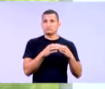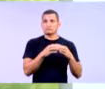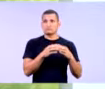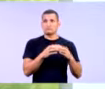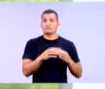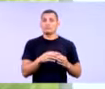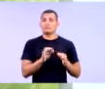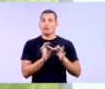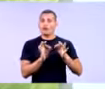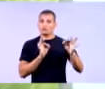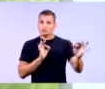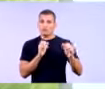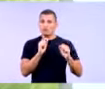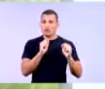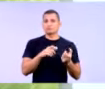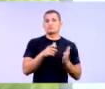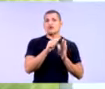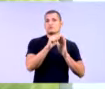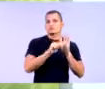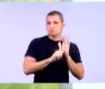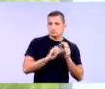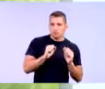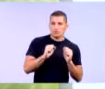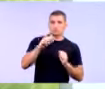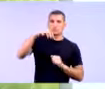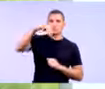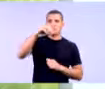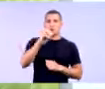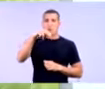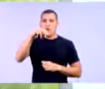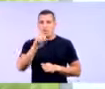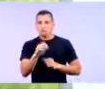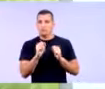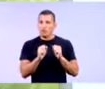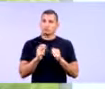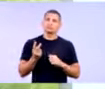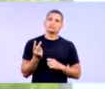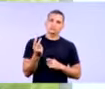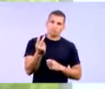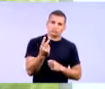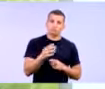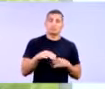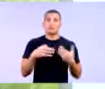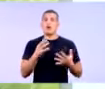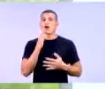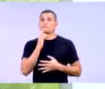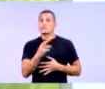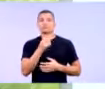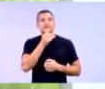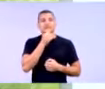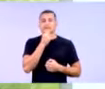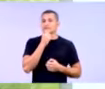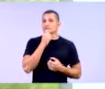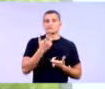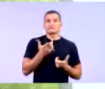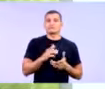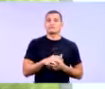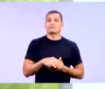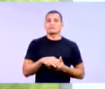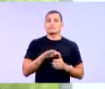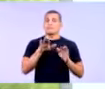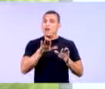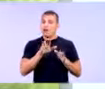à distância pode ser artigo, pode ser monografia, pode ser em dupla. Então, todas essas respostas a gente ainda não tem para passar para vocês. Mas na hora